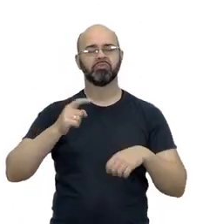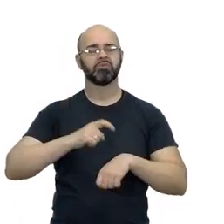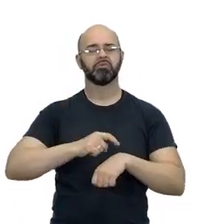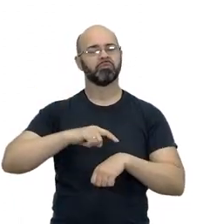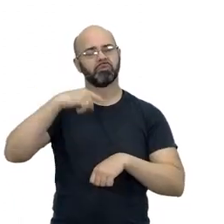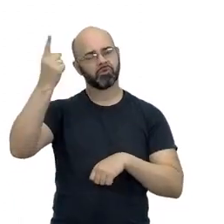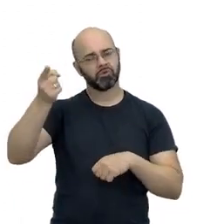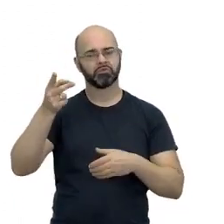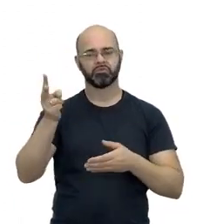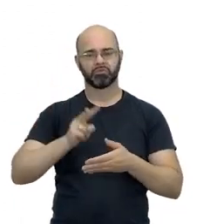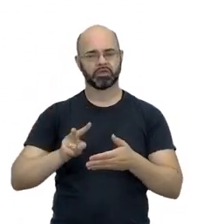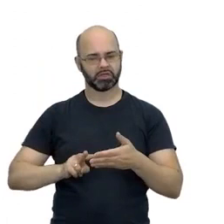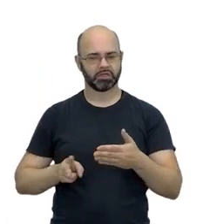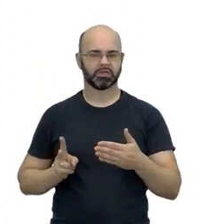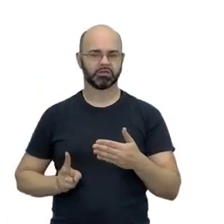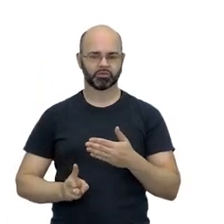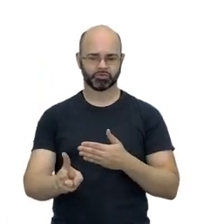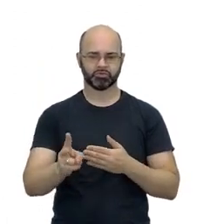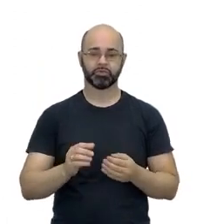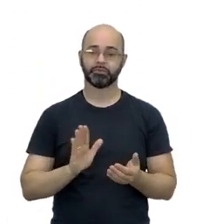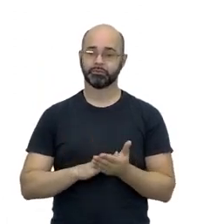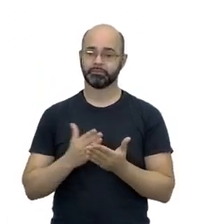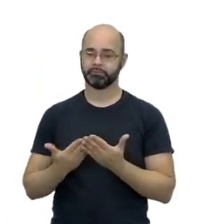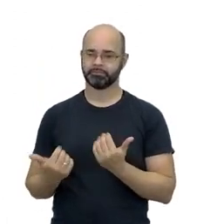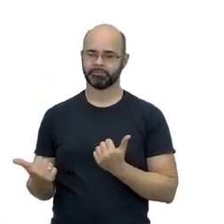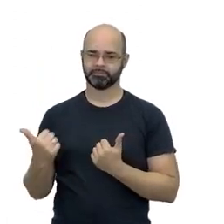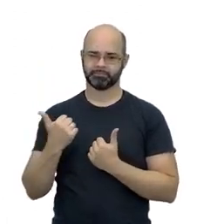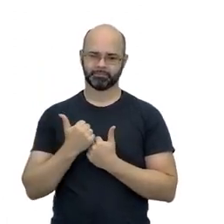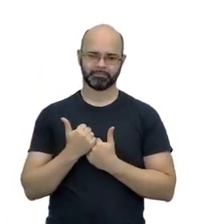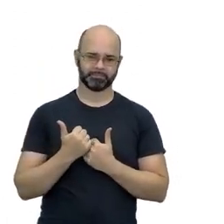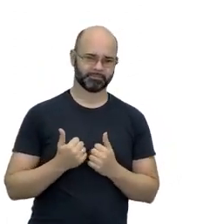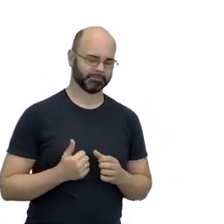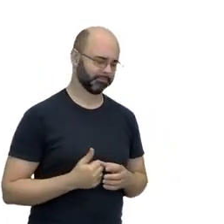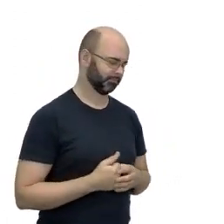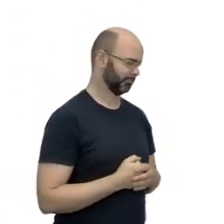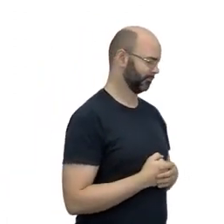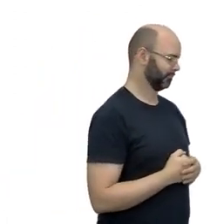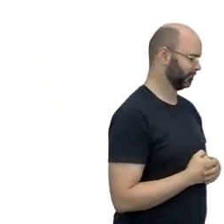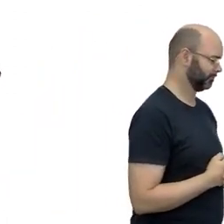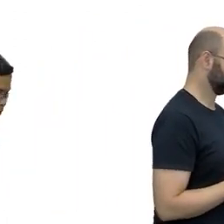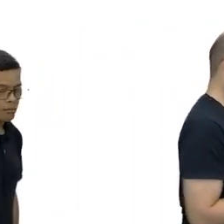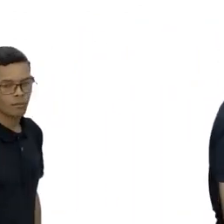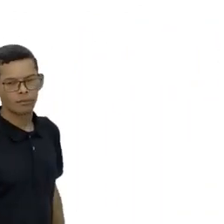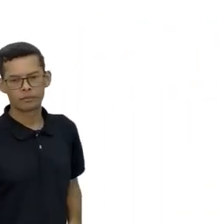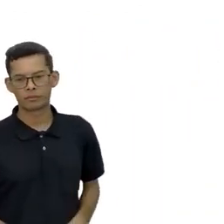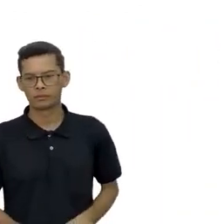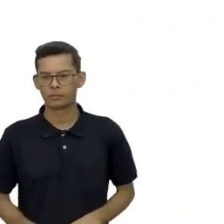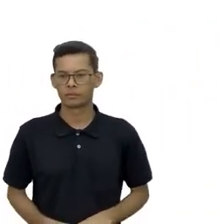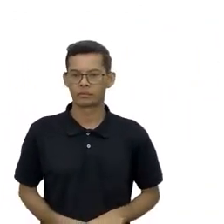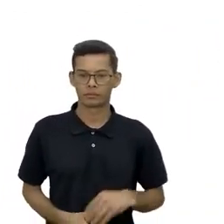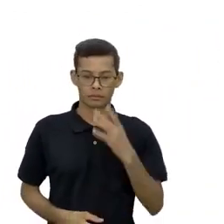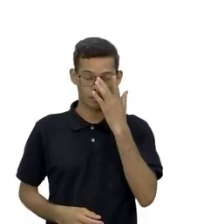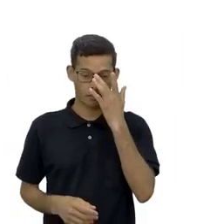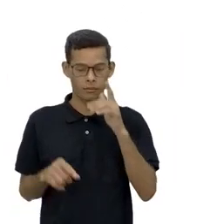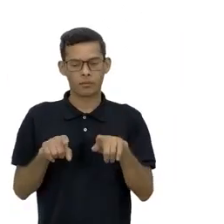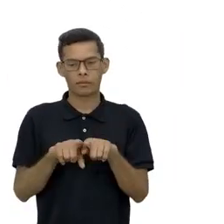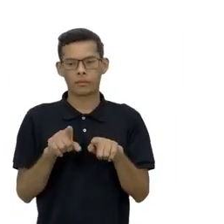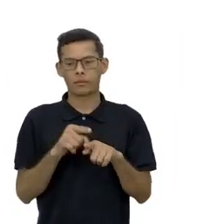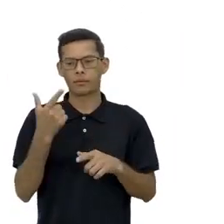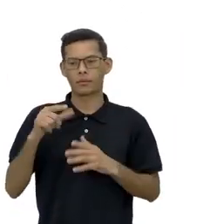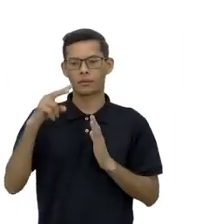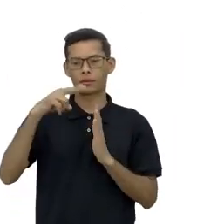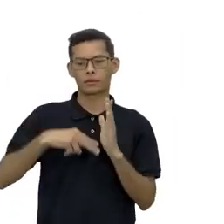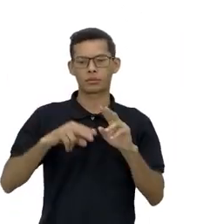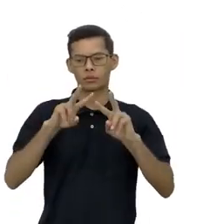em que eu vou continuar a leitura. Uma outra modalidade de leitura que eu destaquei é a leitura de escolha pessoal, como o